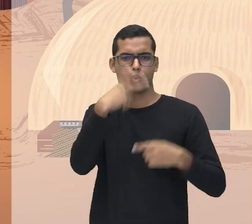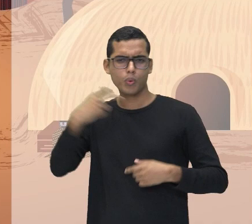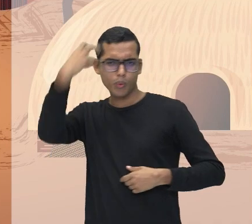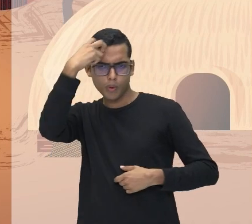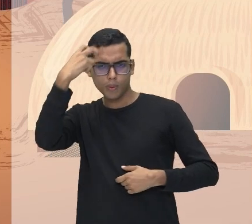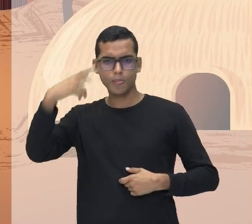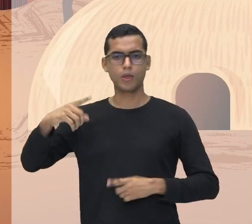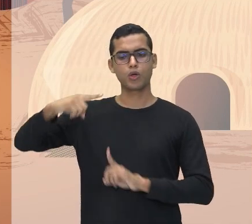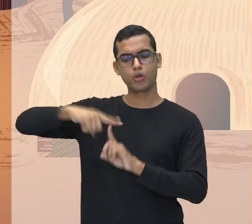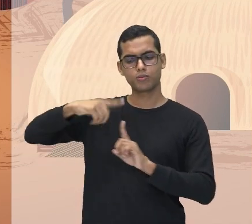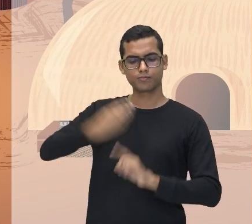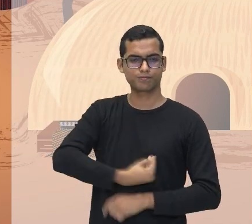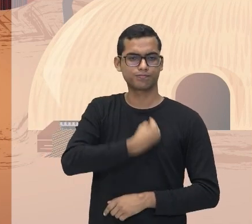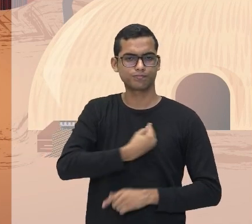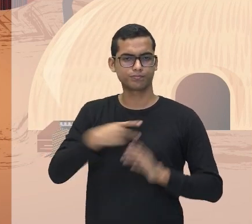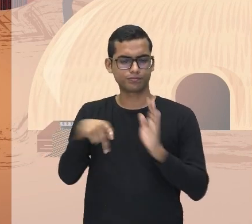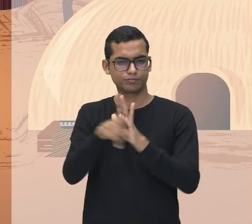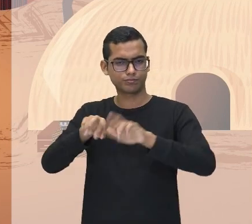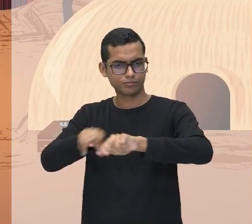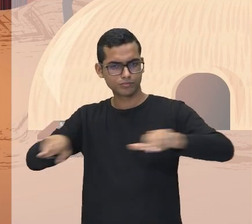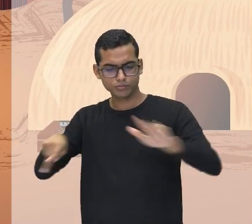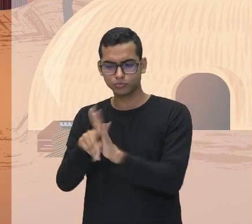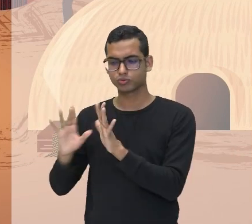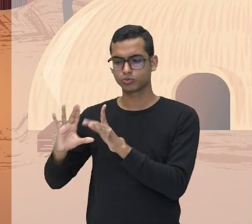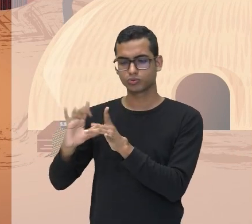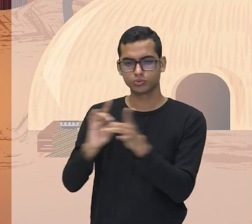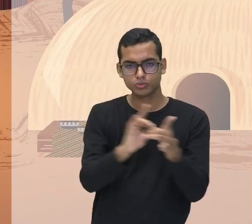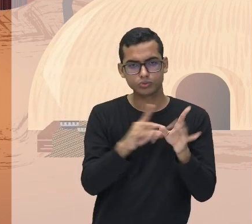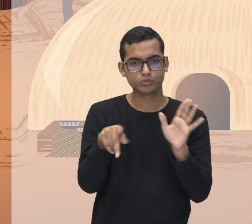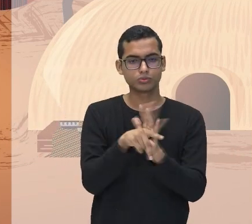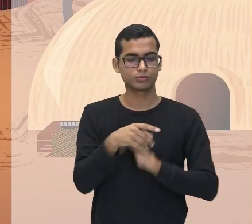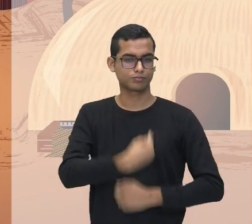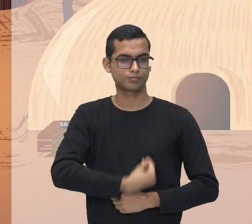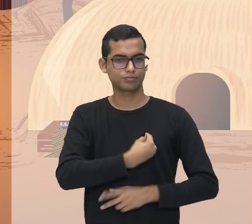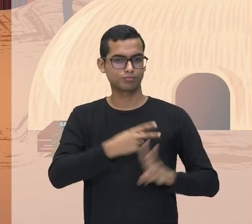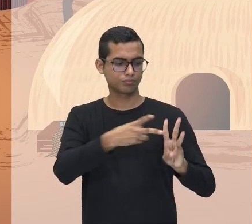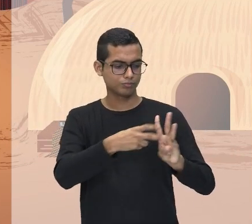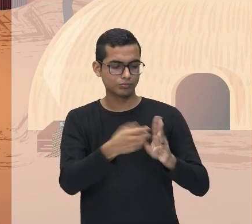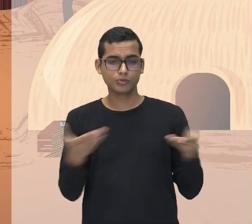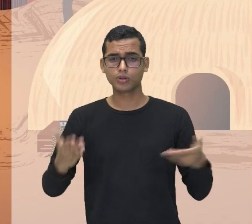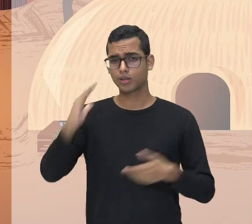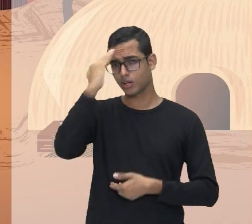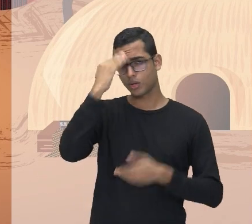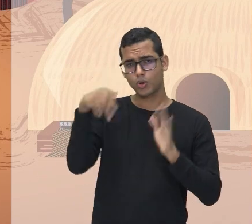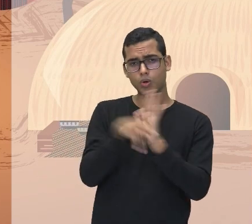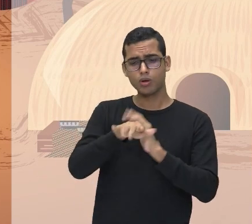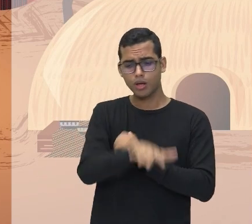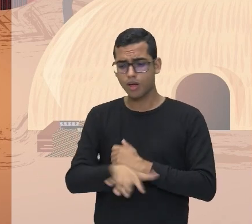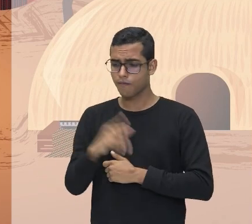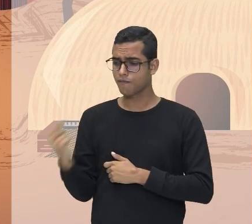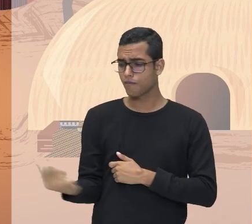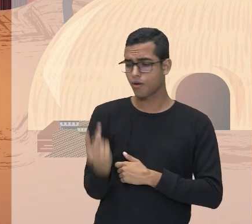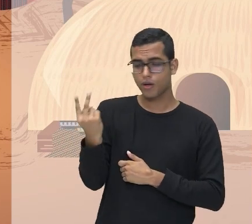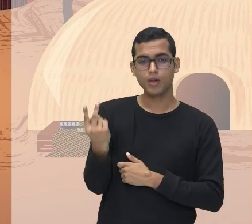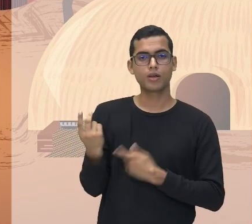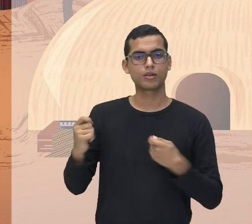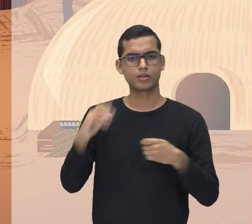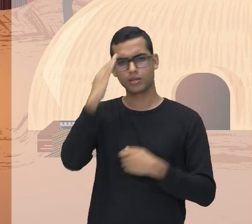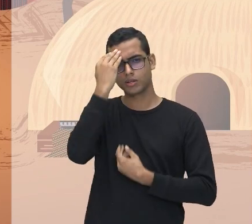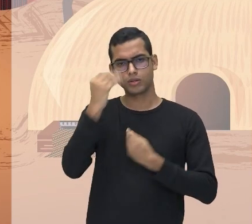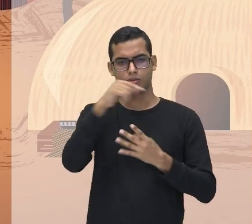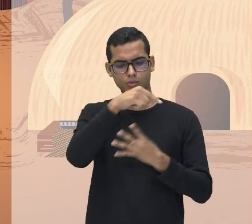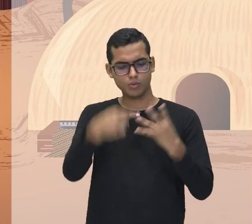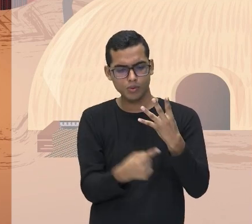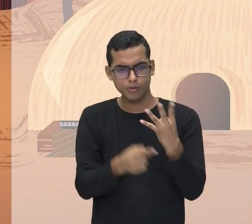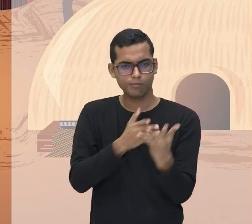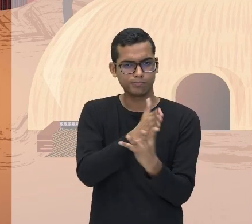etnias indígenas. Para entender melhor a questão dos valores, nós vamos nos deter em 4 dimensões que são comuns